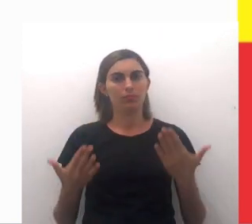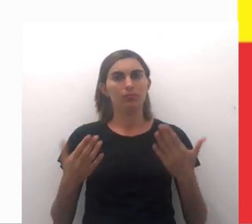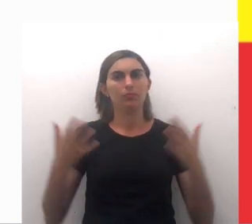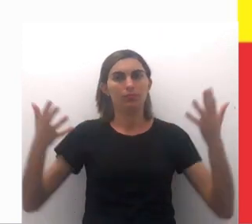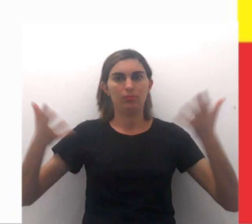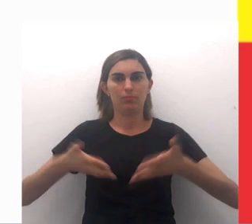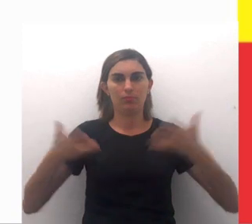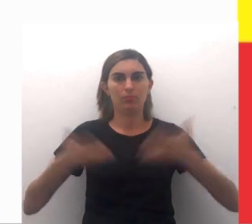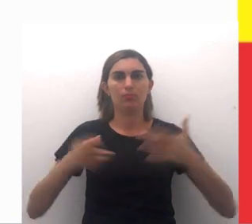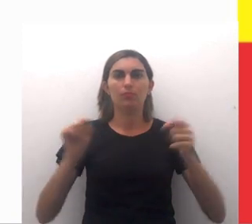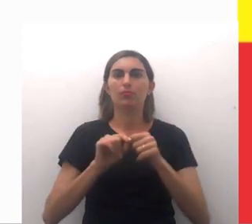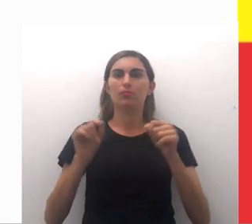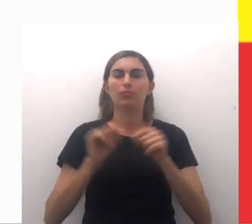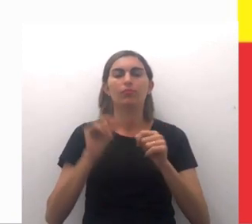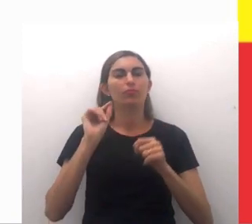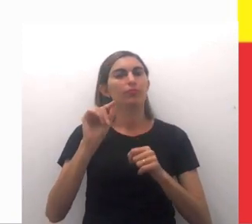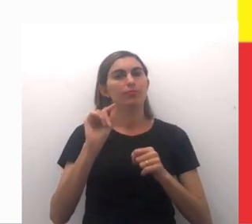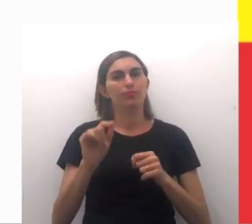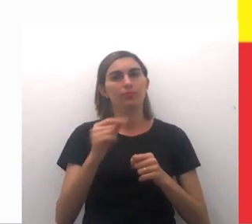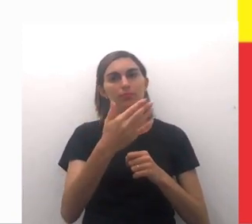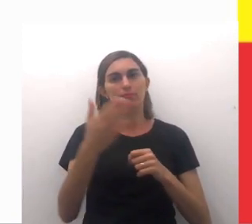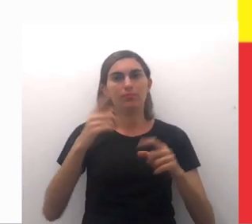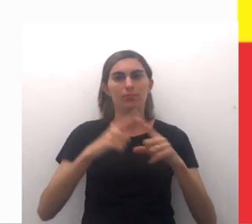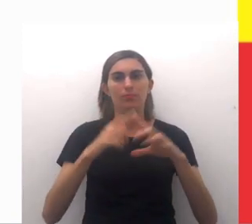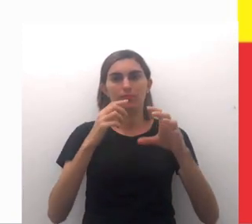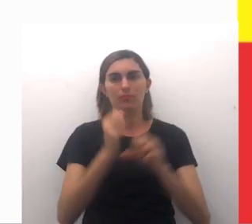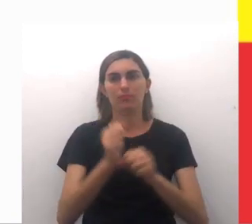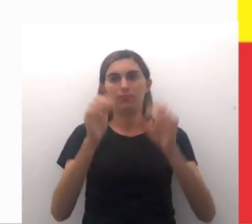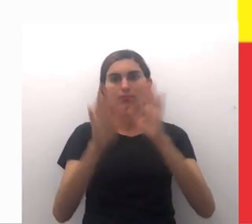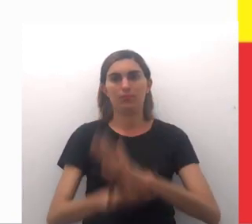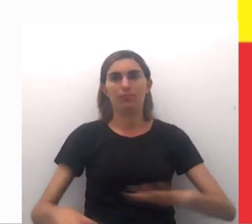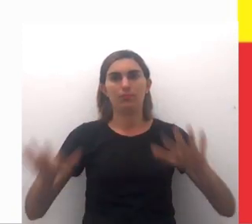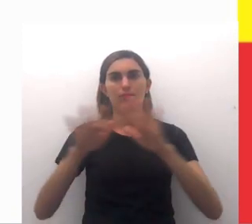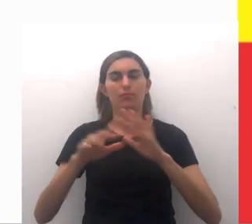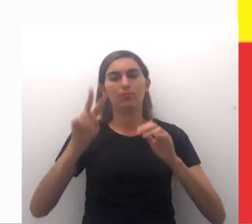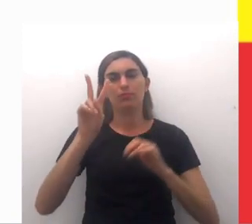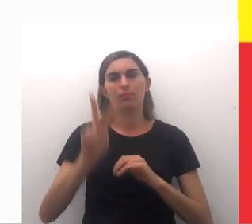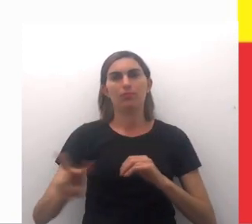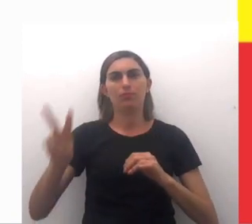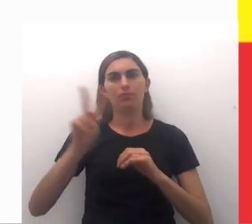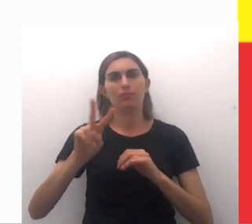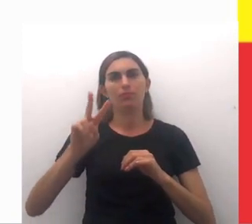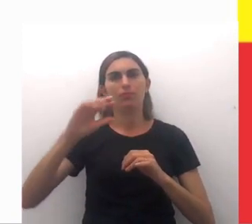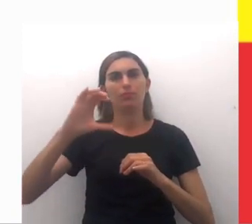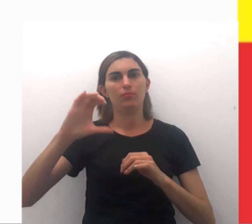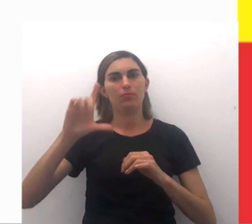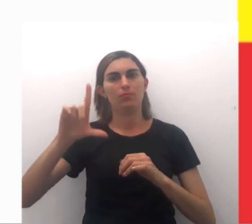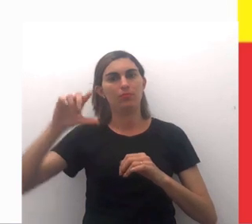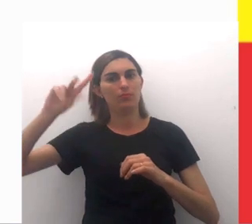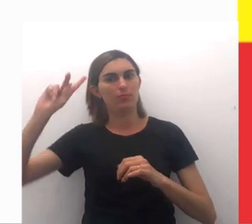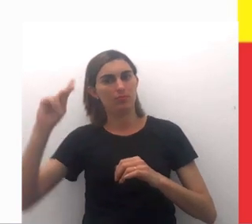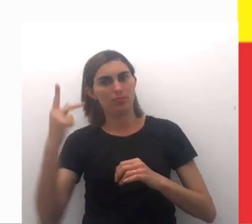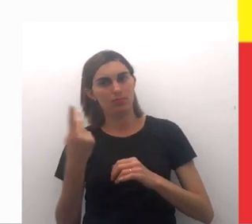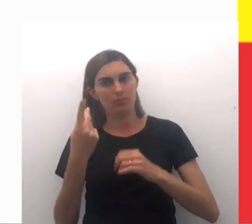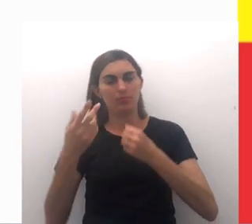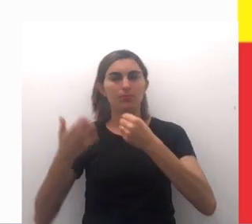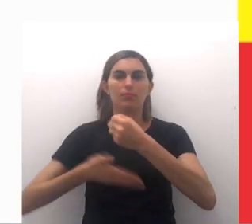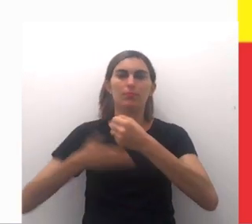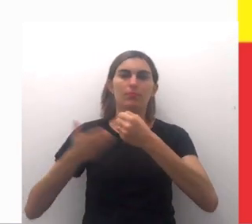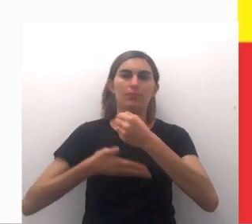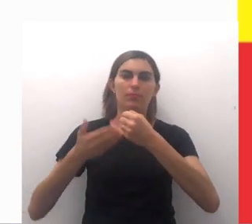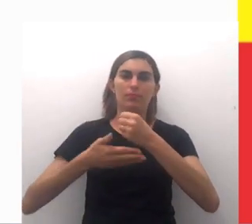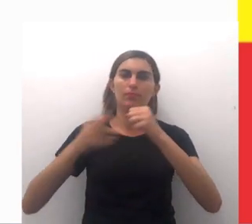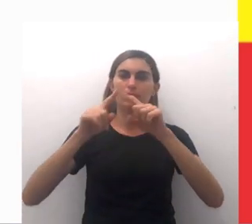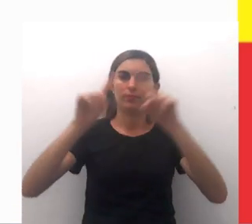Então, agora é só fazer o quê? Isso aí, multiplicar geral. Então, o volume, nesse caso, é um volume, né? A base é